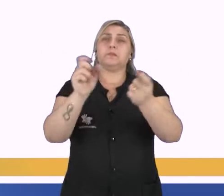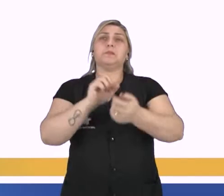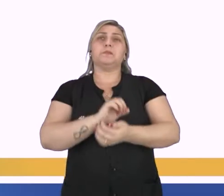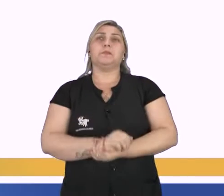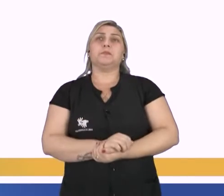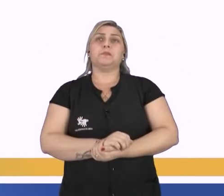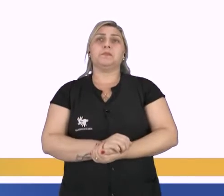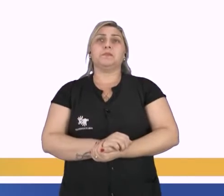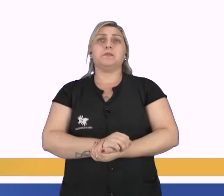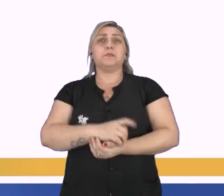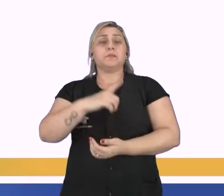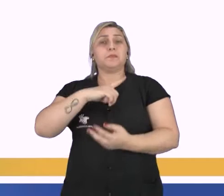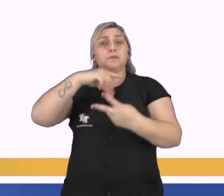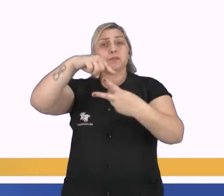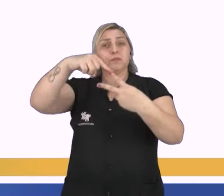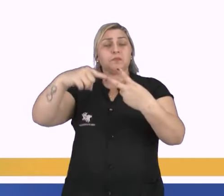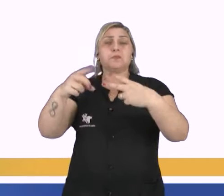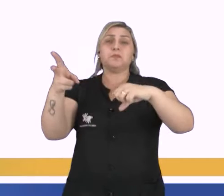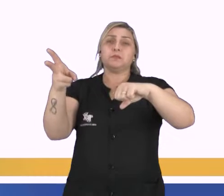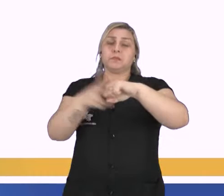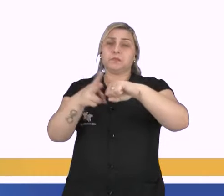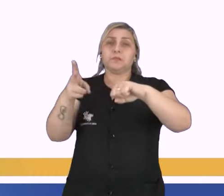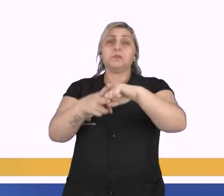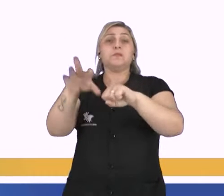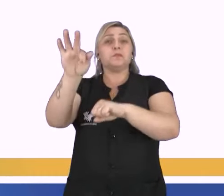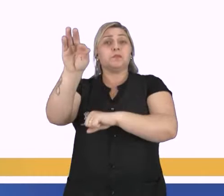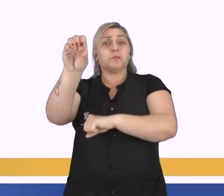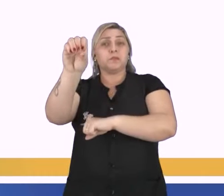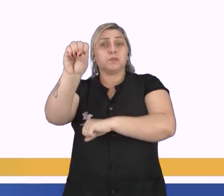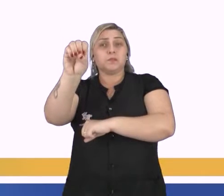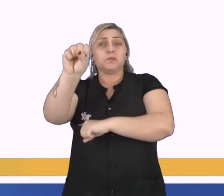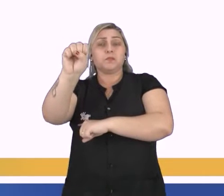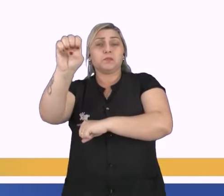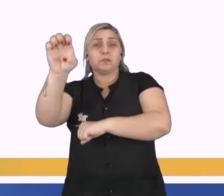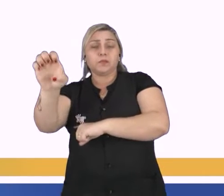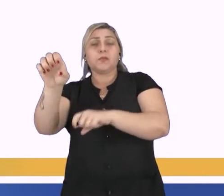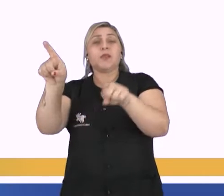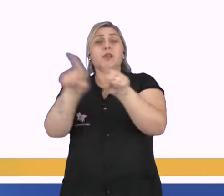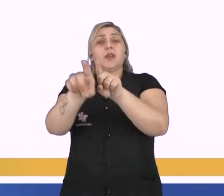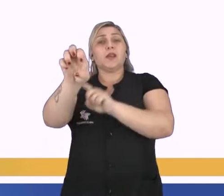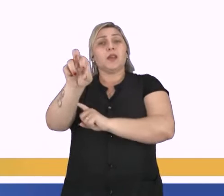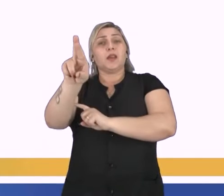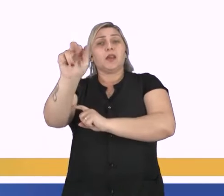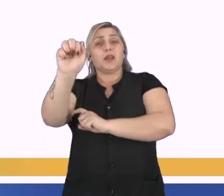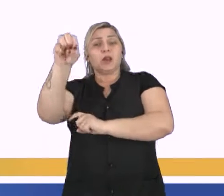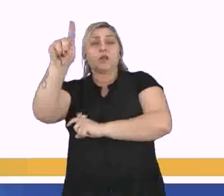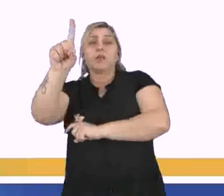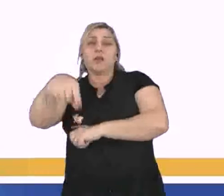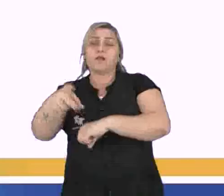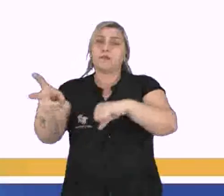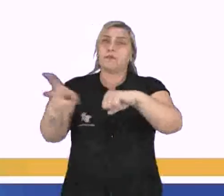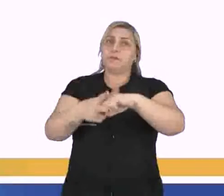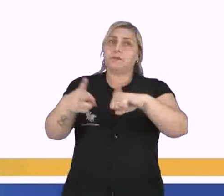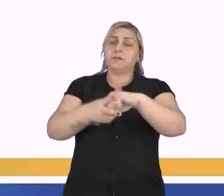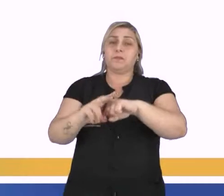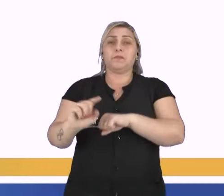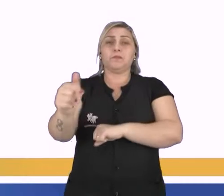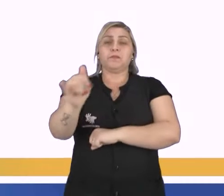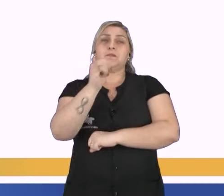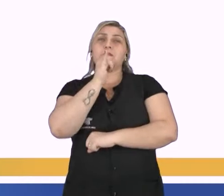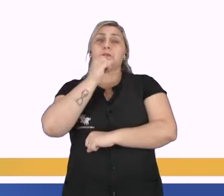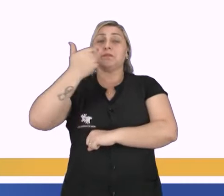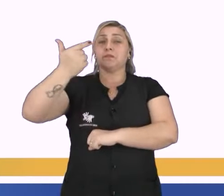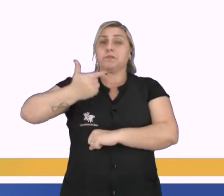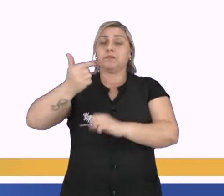composto, porque nós temos 2 verbos, o fosse e o eram, tá certo? Vamos ver outro exemplo.